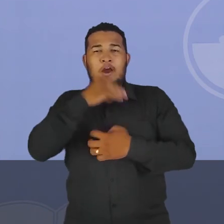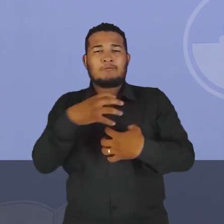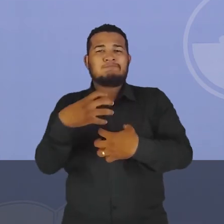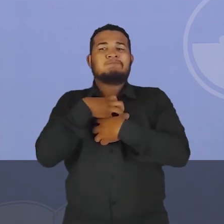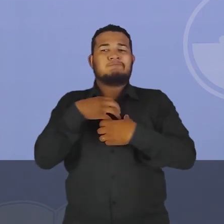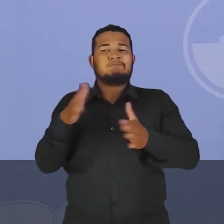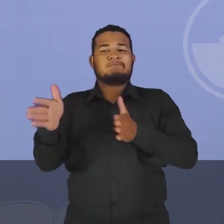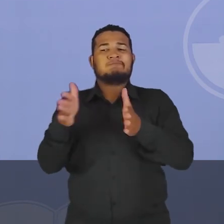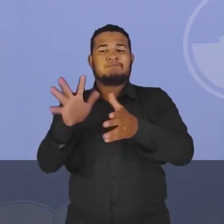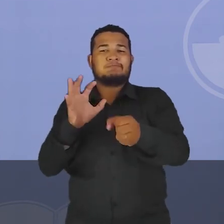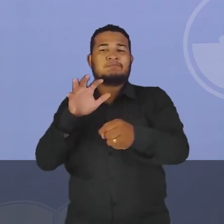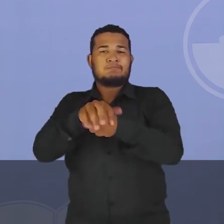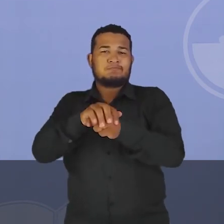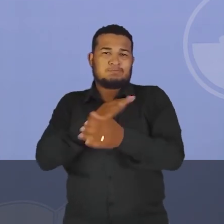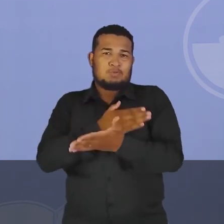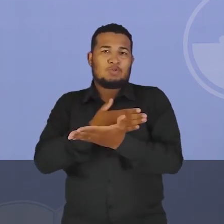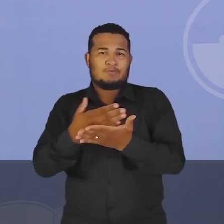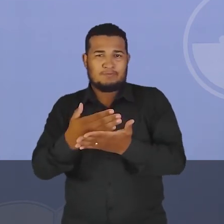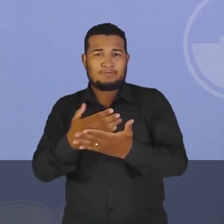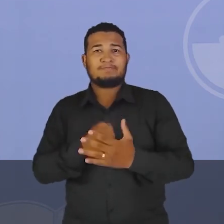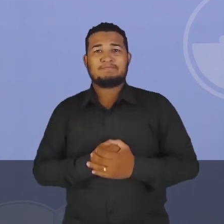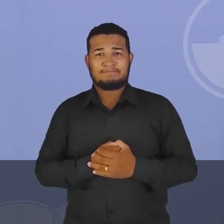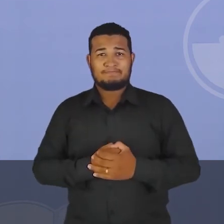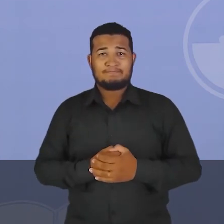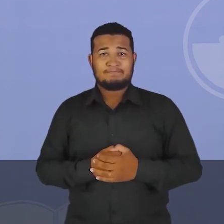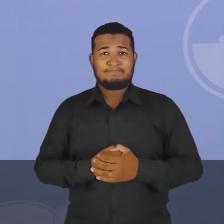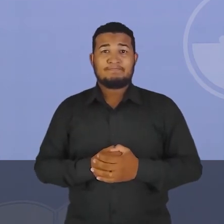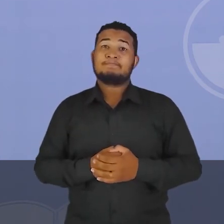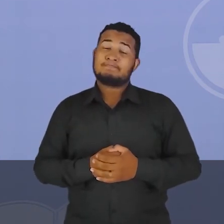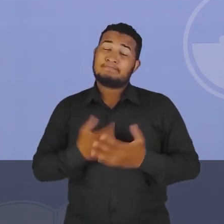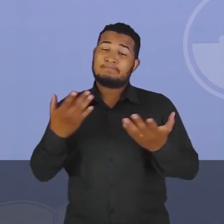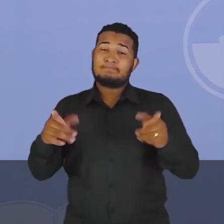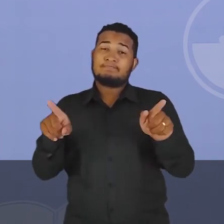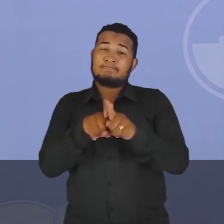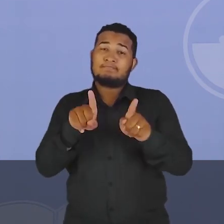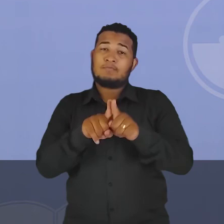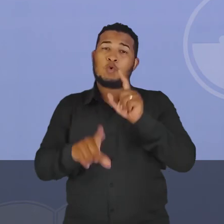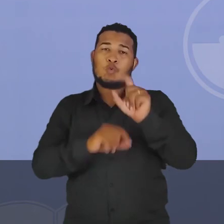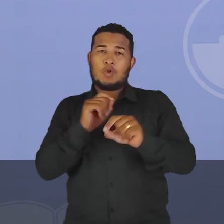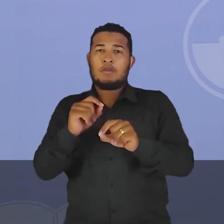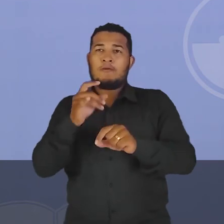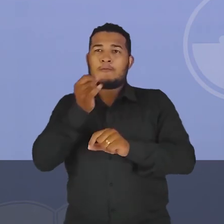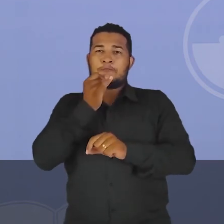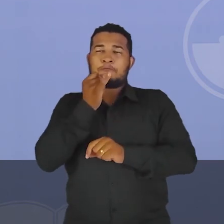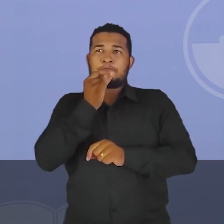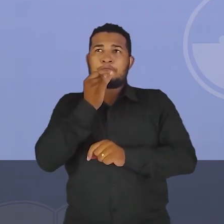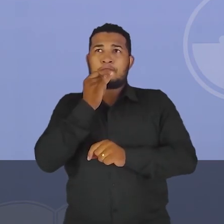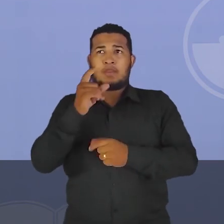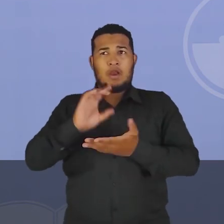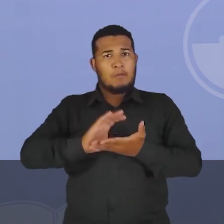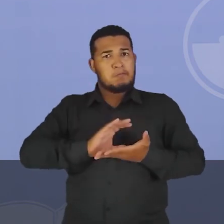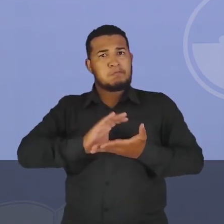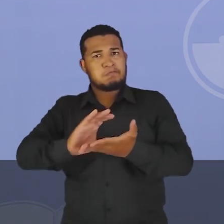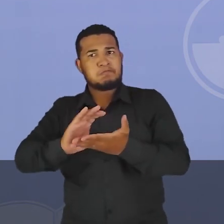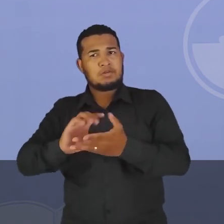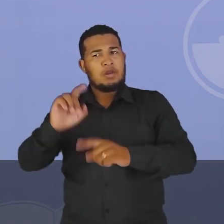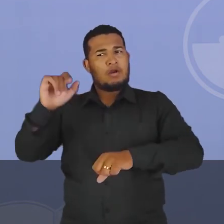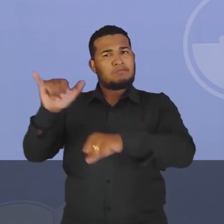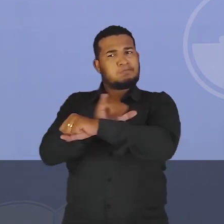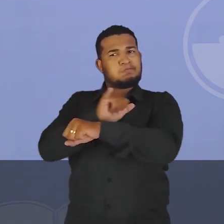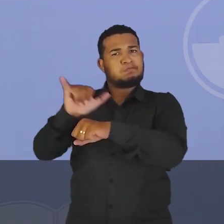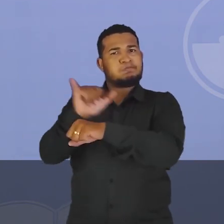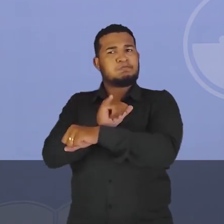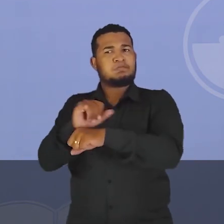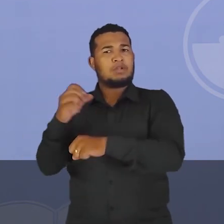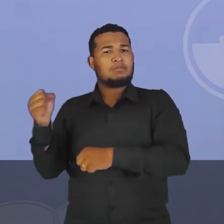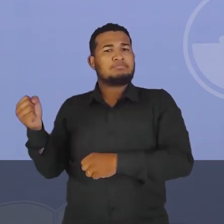período colonial capixaba, né? Obviamente que o investimento de recursos que foi